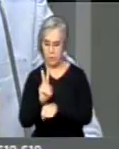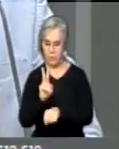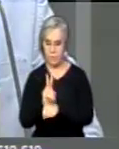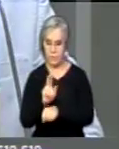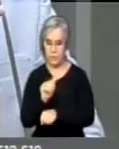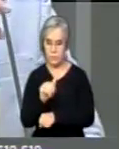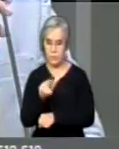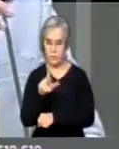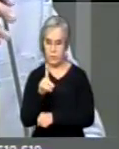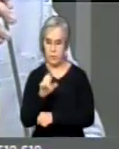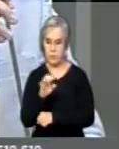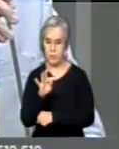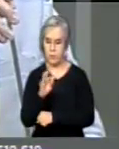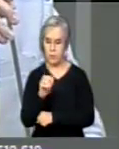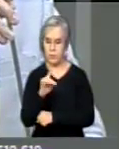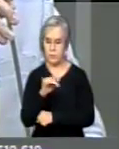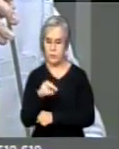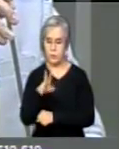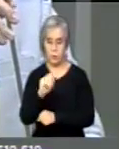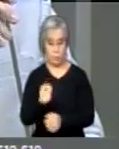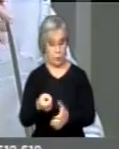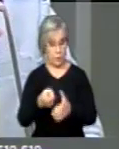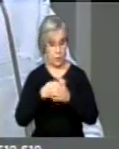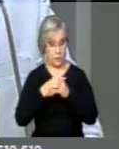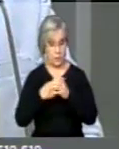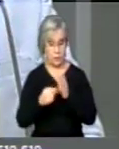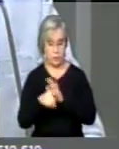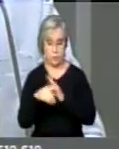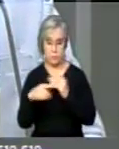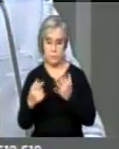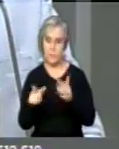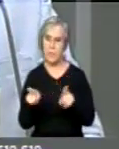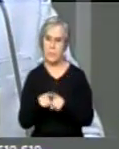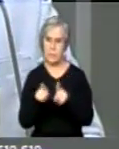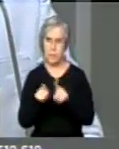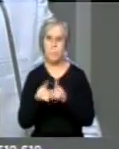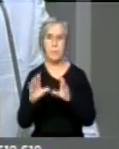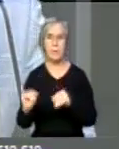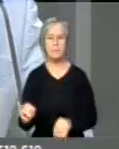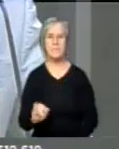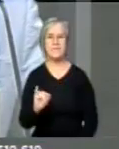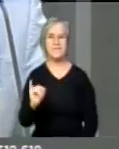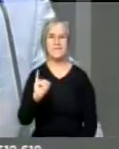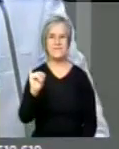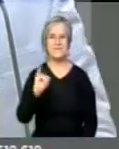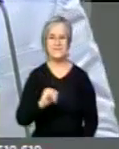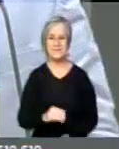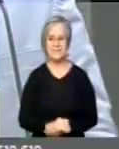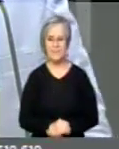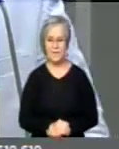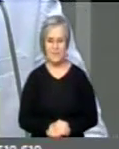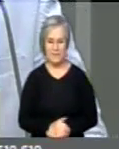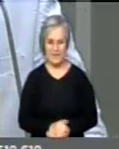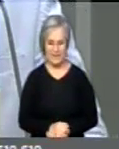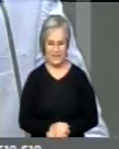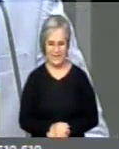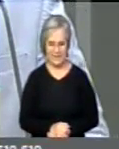da Auditoria Cidadã da Dívida. E foi um passo também importante, porque a frente